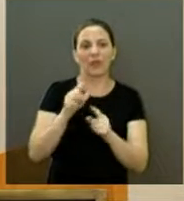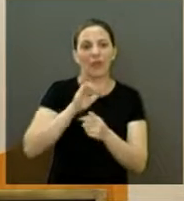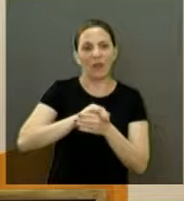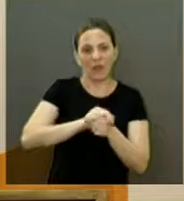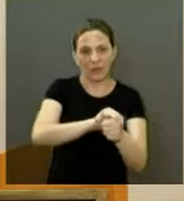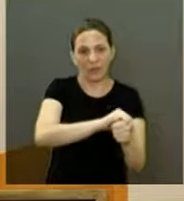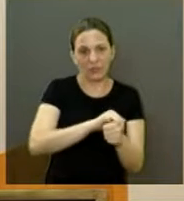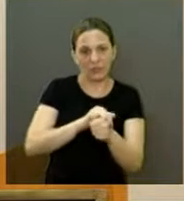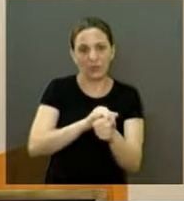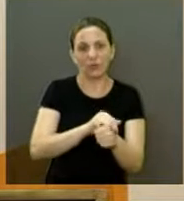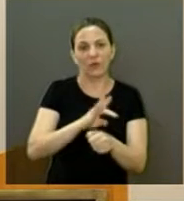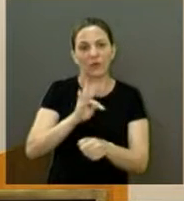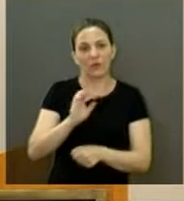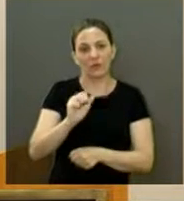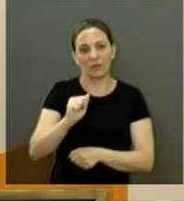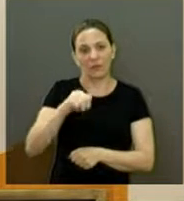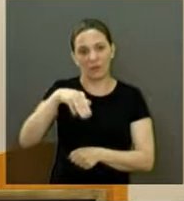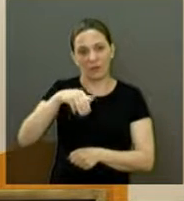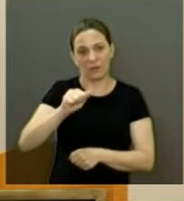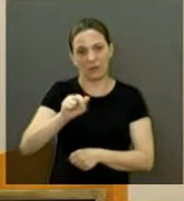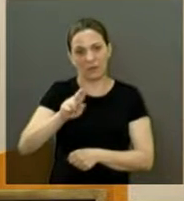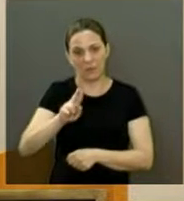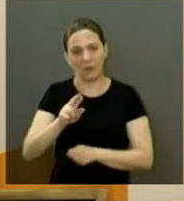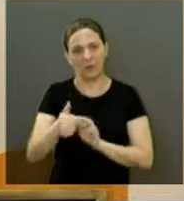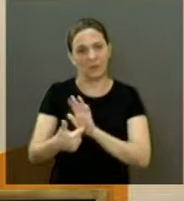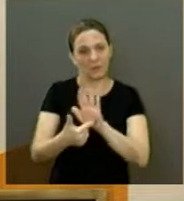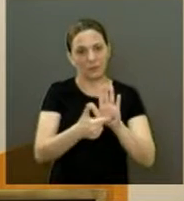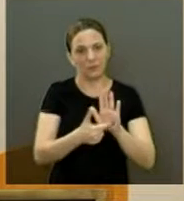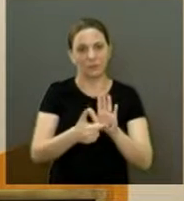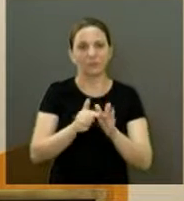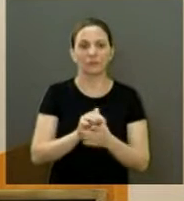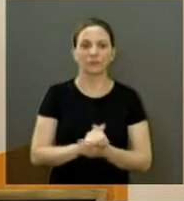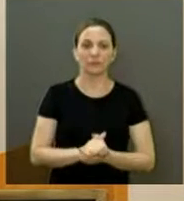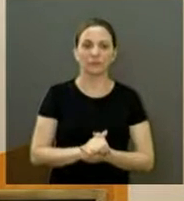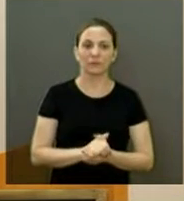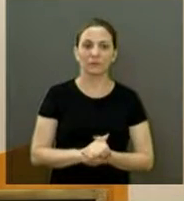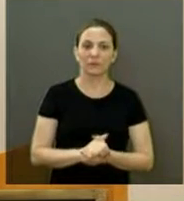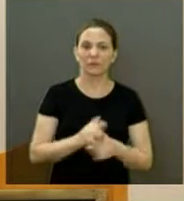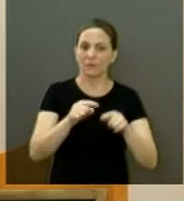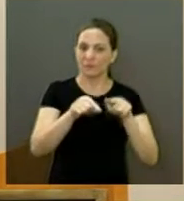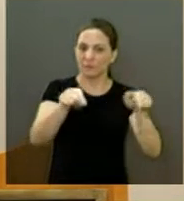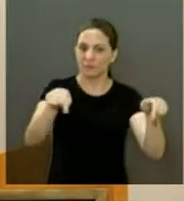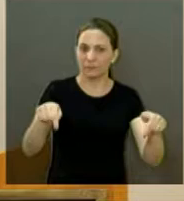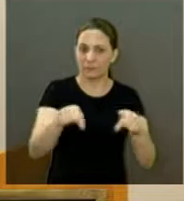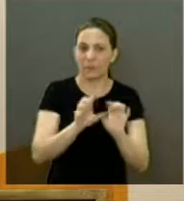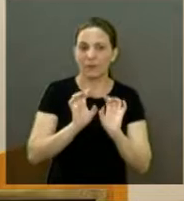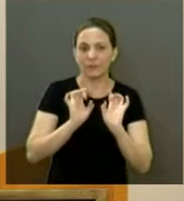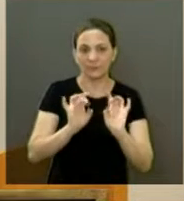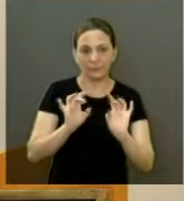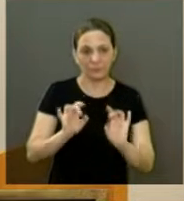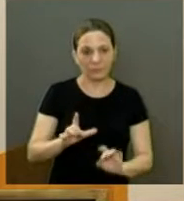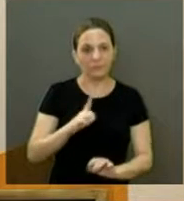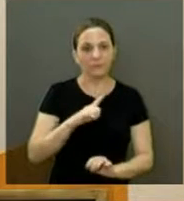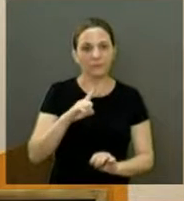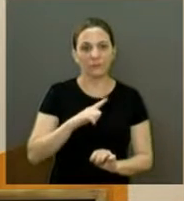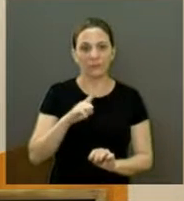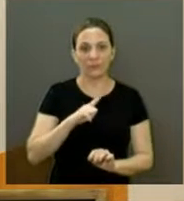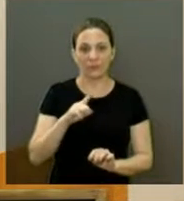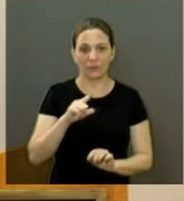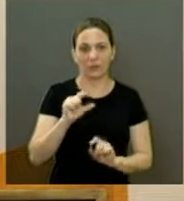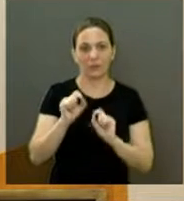do projeto tamar mas o pessoal abordar lá os alunos na sala e tinha uma sala muito especial e urgente a sala especial